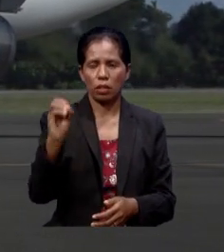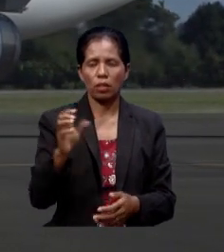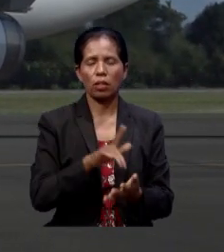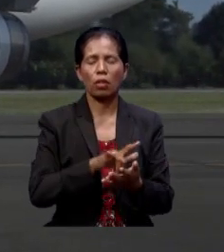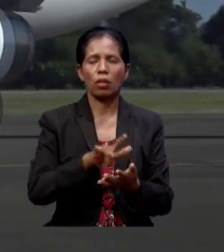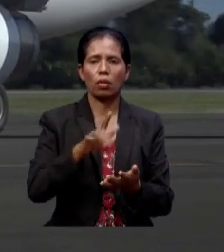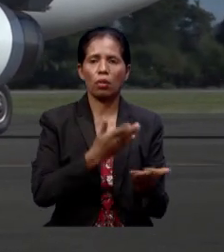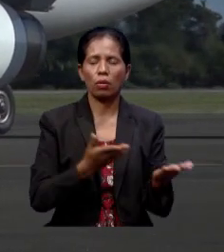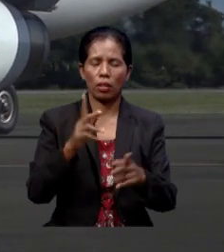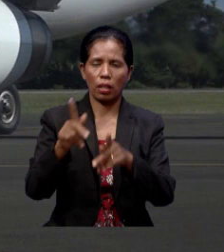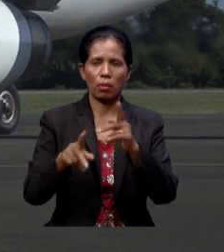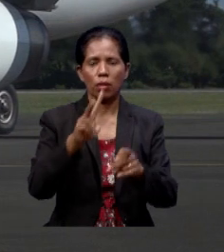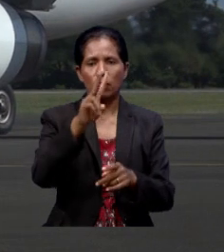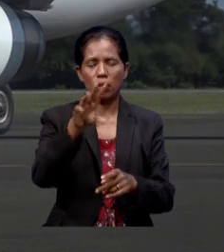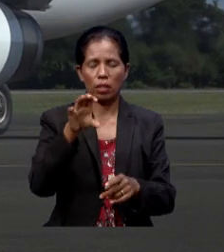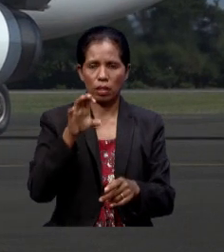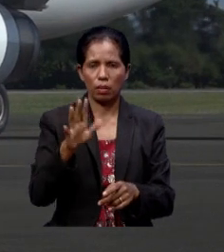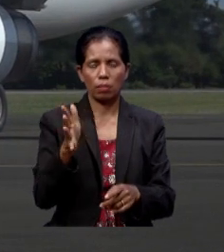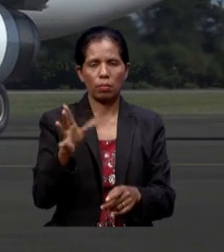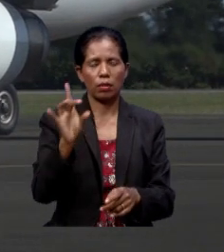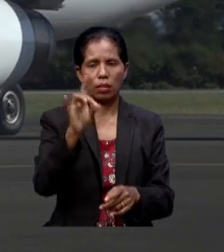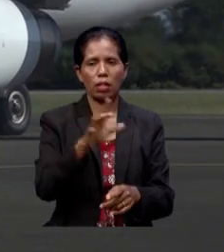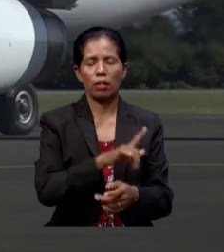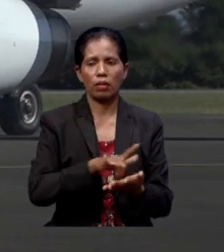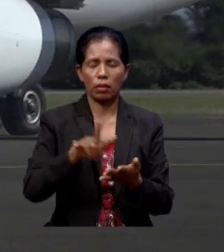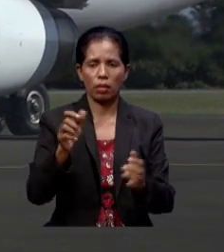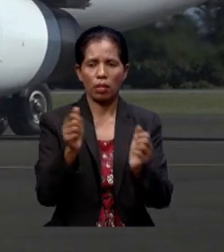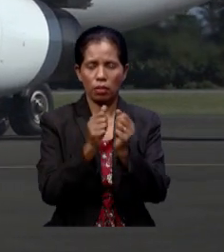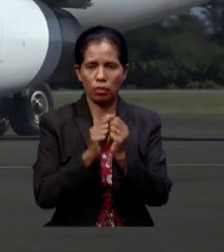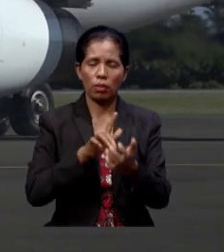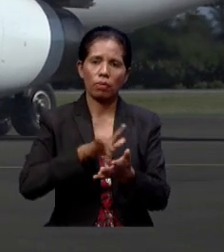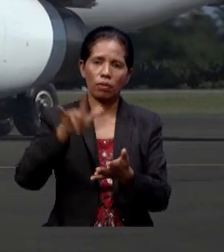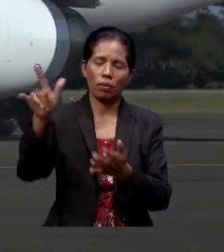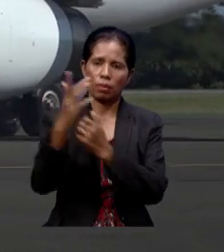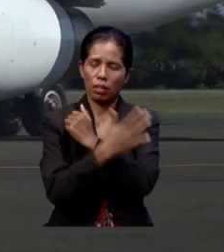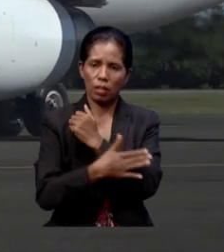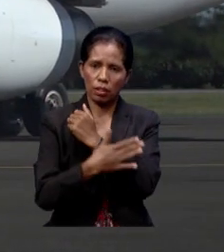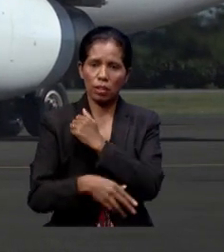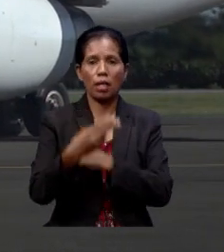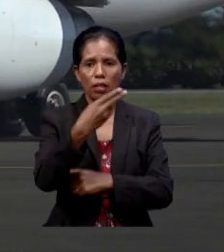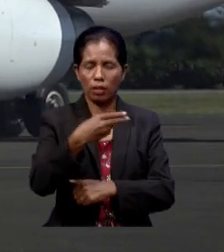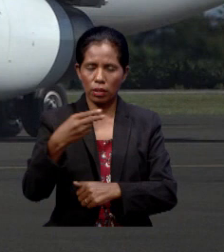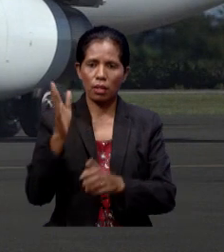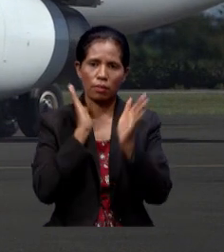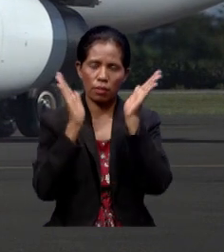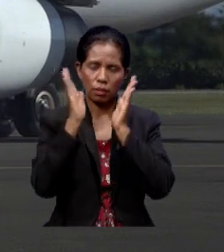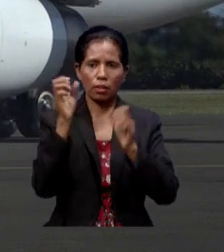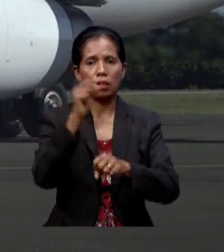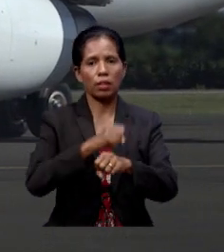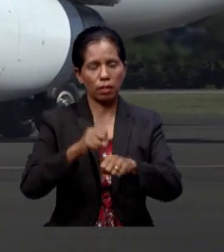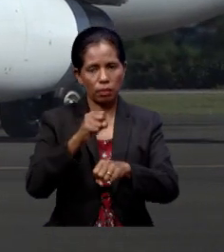atu sidet 50 resingwalu no avion ne rasik se hal operasaun voo ba nasaun hanesang Indonesia, Malaysia,